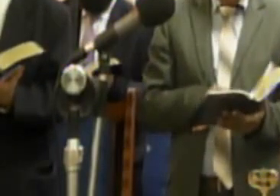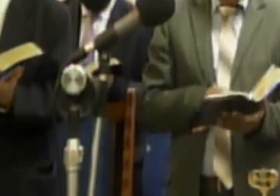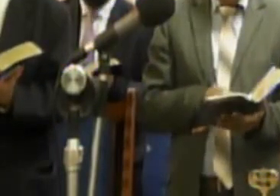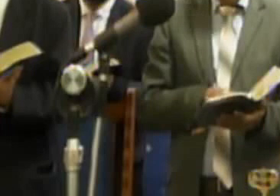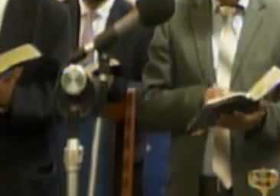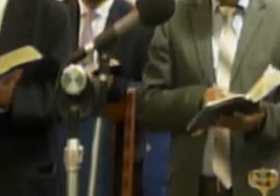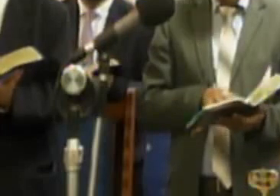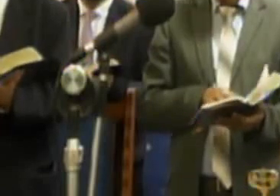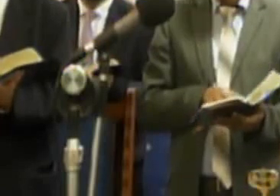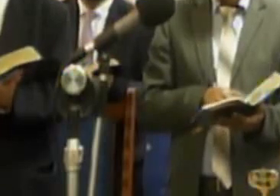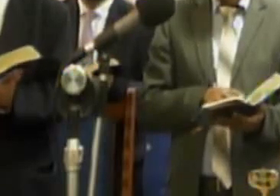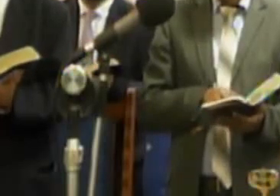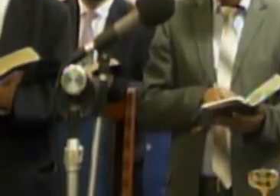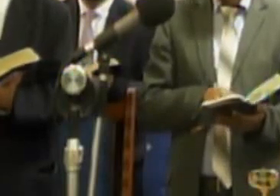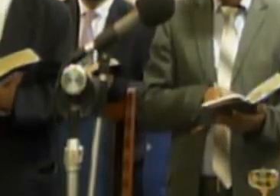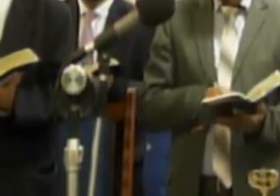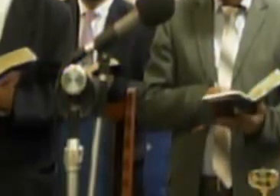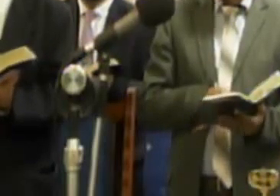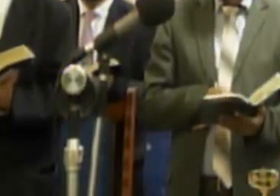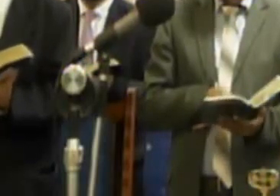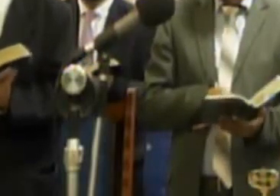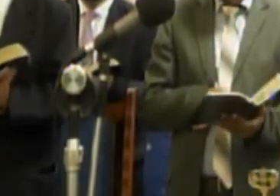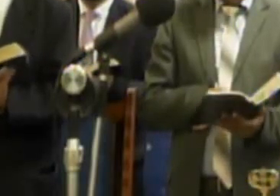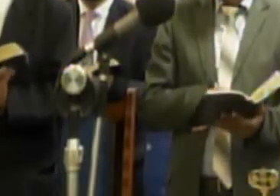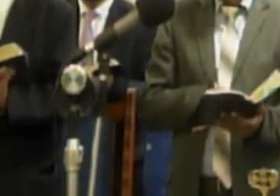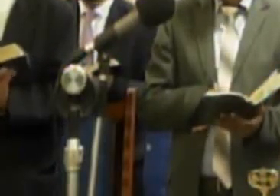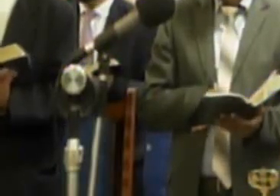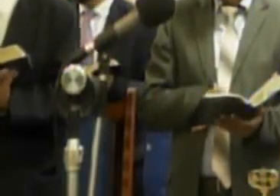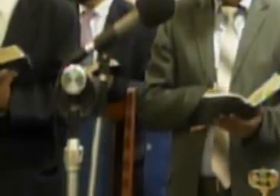para fazer a leitura com a igreja.